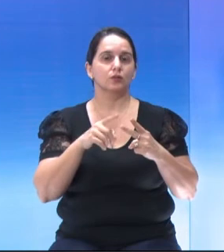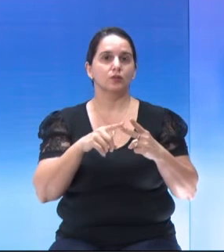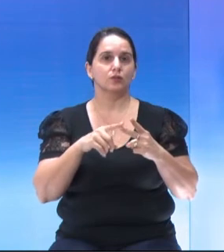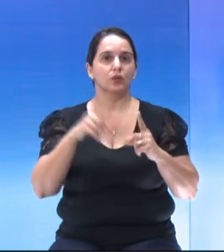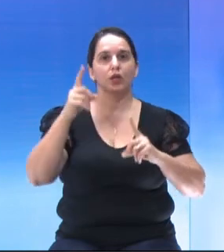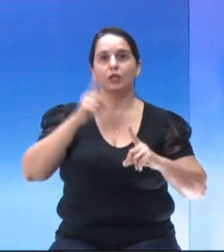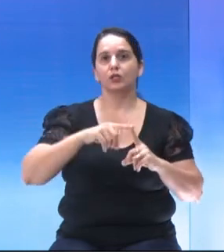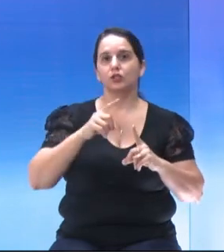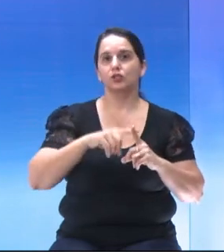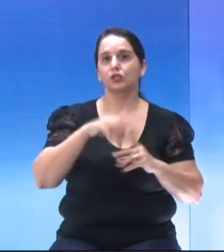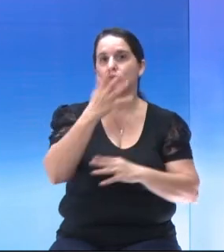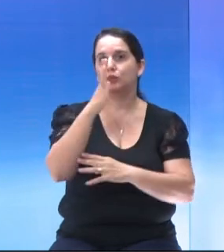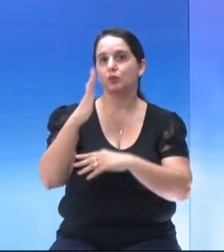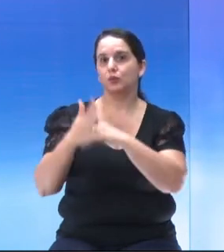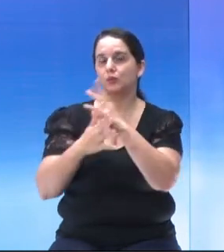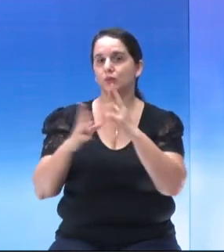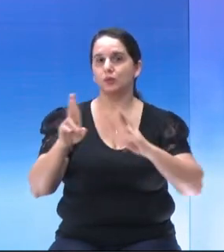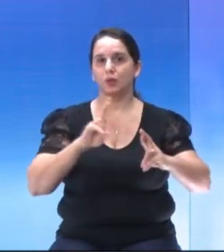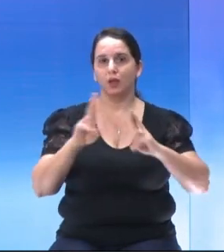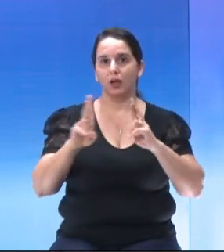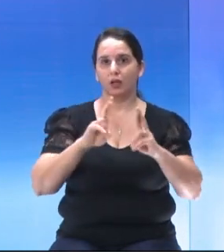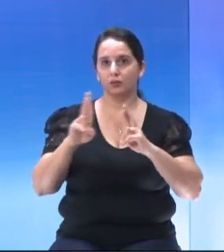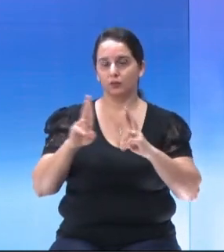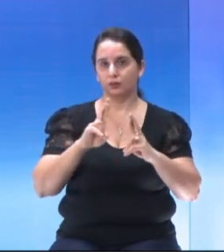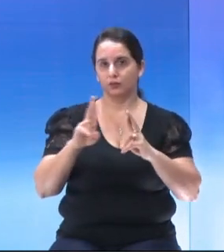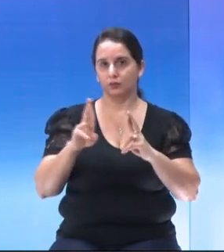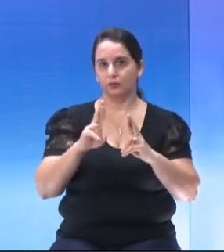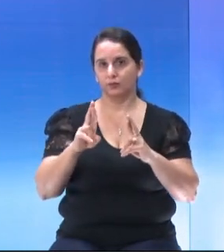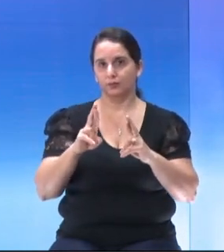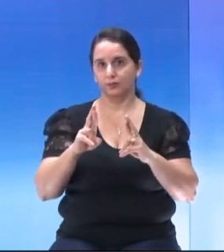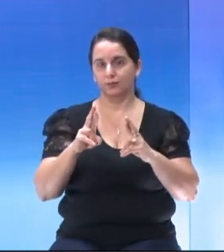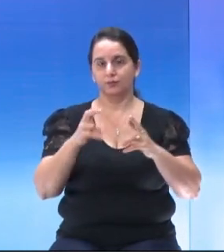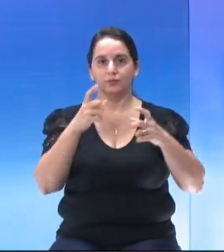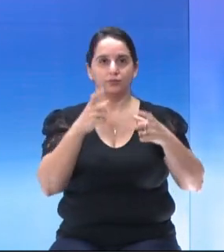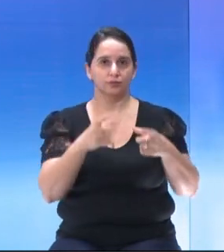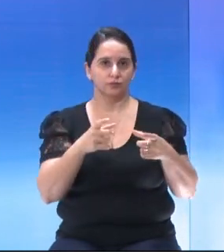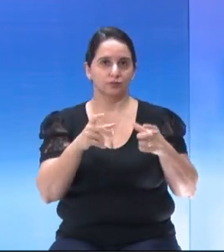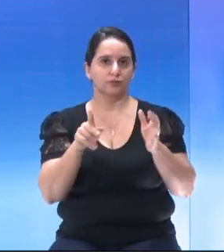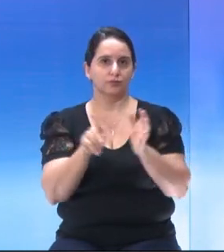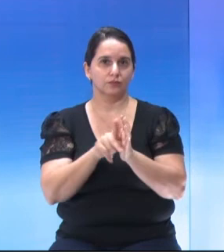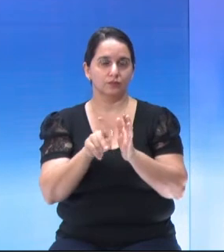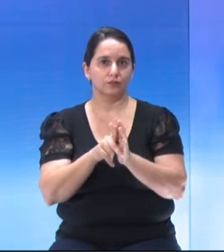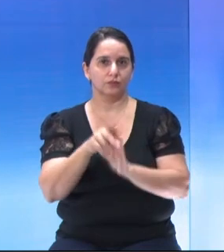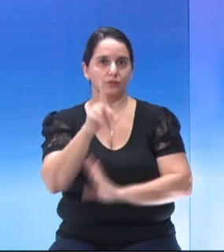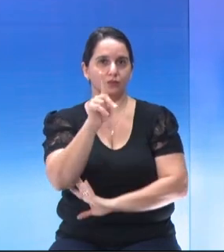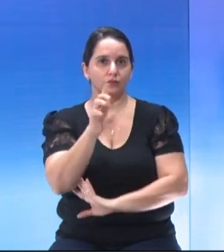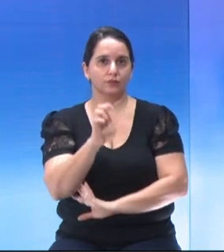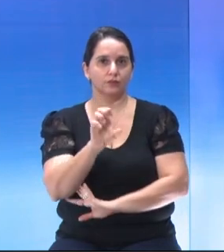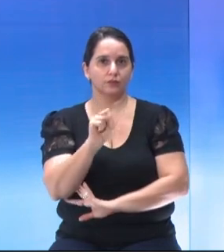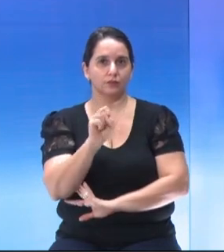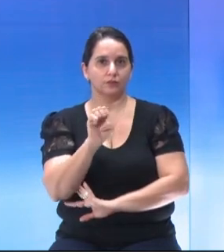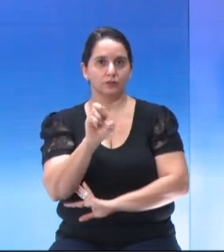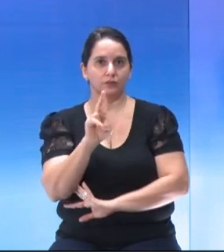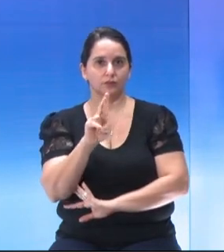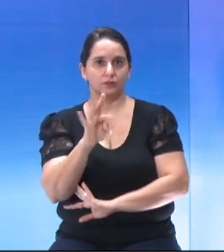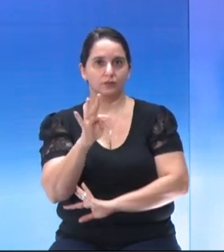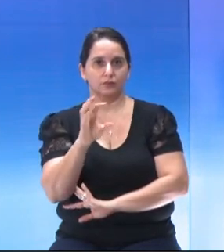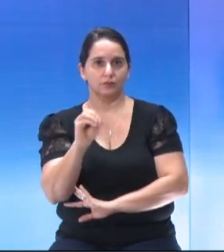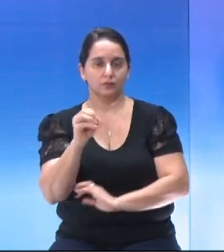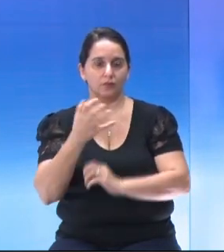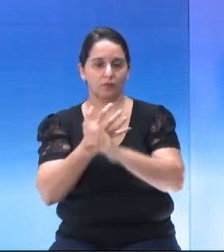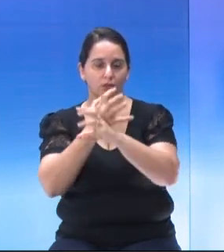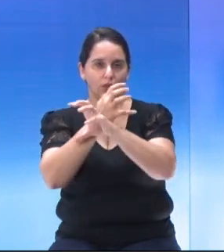se relacionando. Nós estamos falando de um bioma chamado deserto,